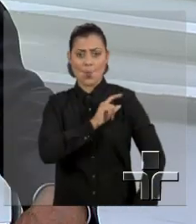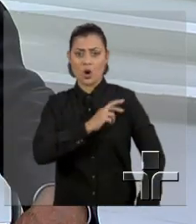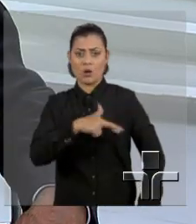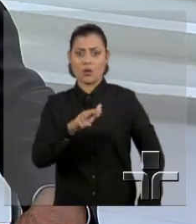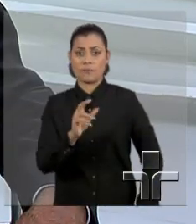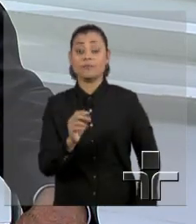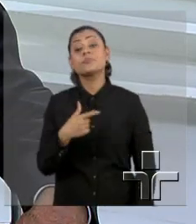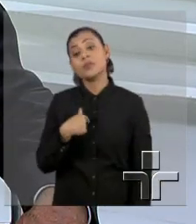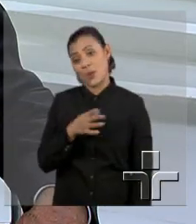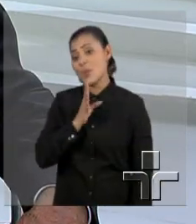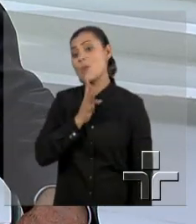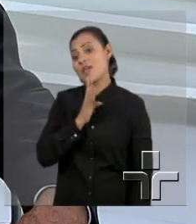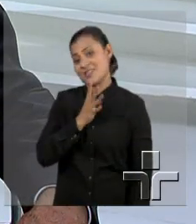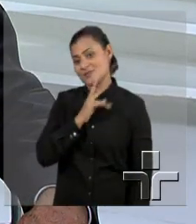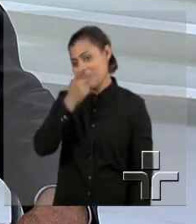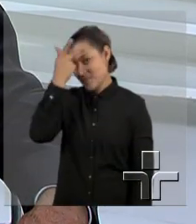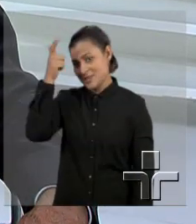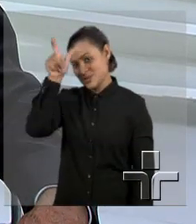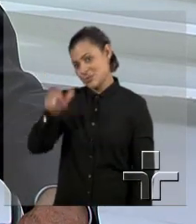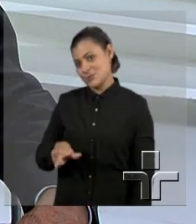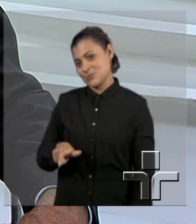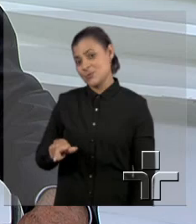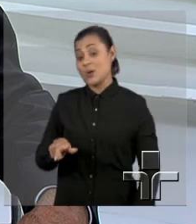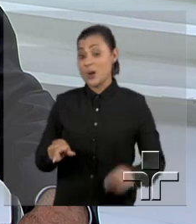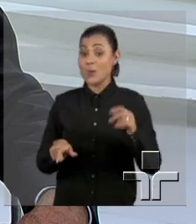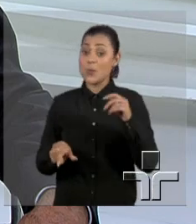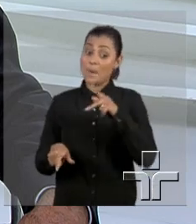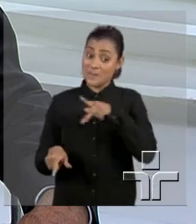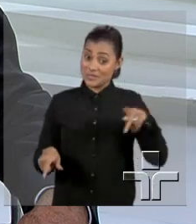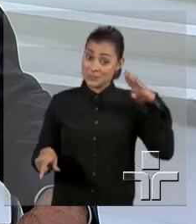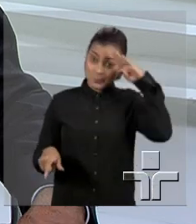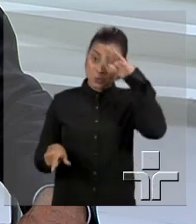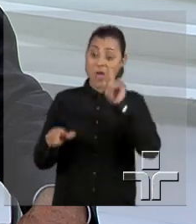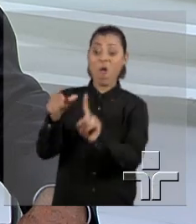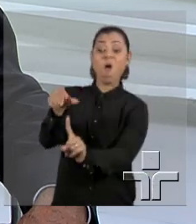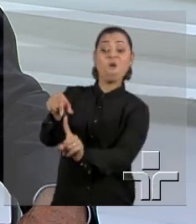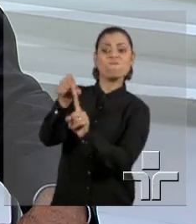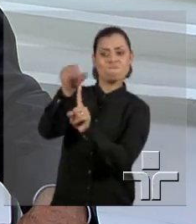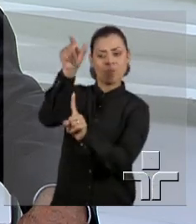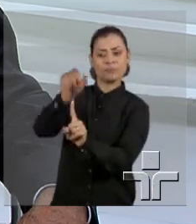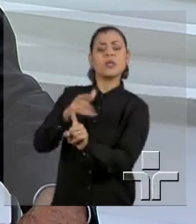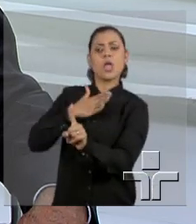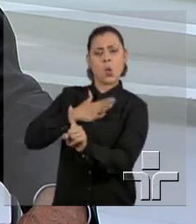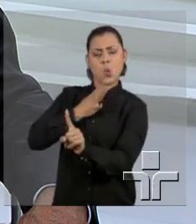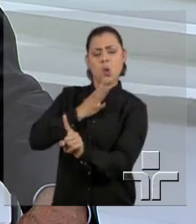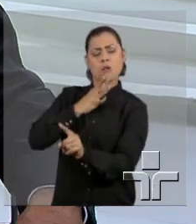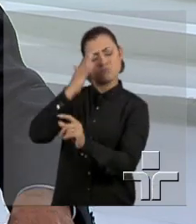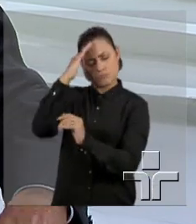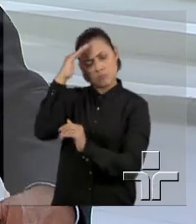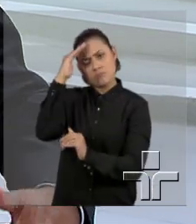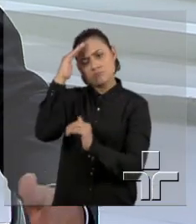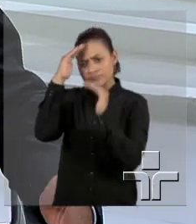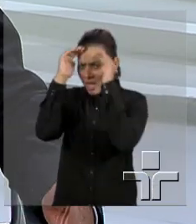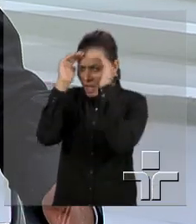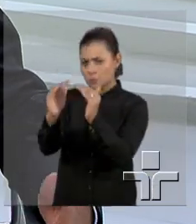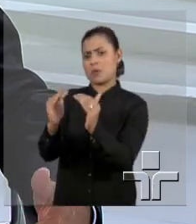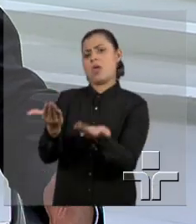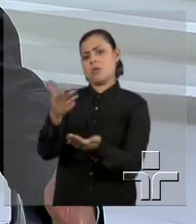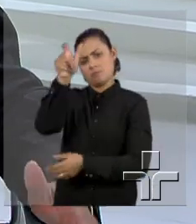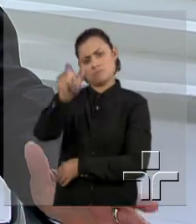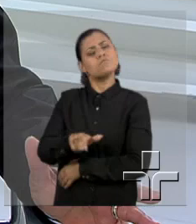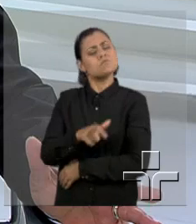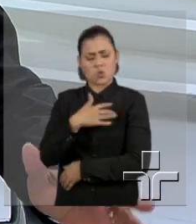presidente se referiu e tenho até admiração, respeito, acho que é uma pessoa dotada de notabilidade do saber jurídico, o que me